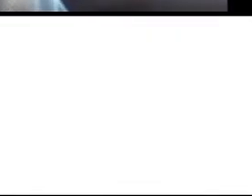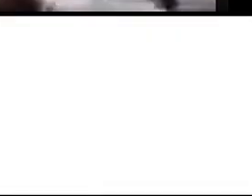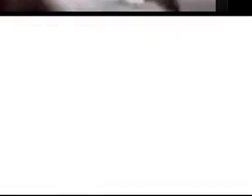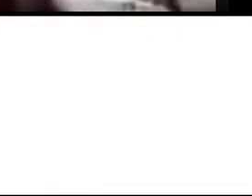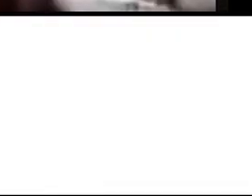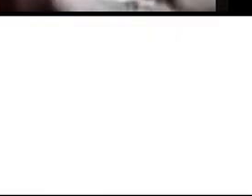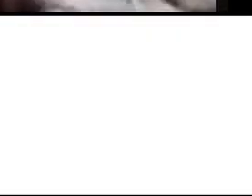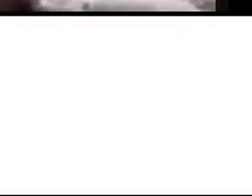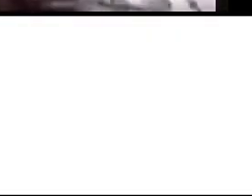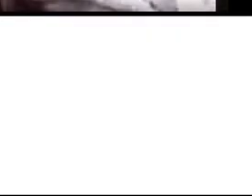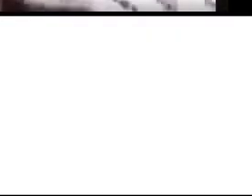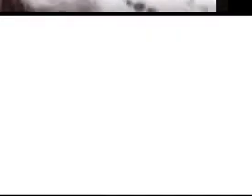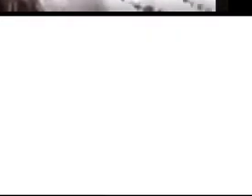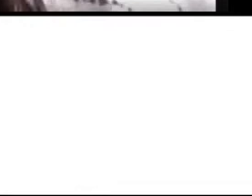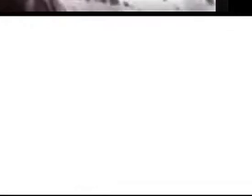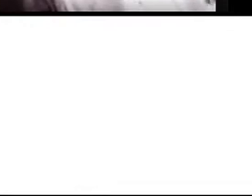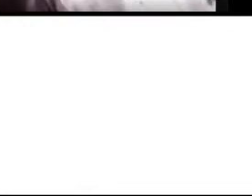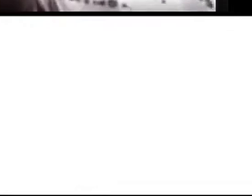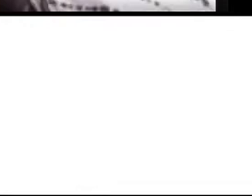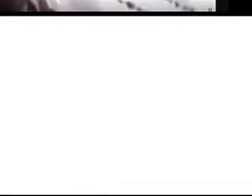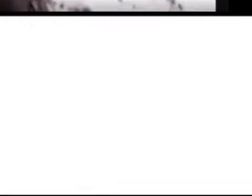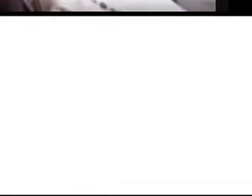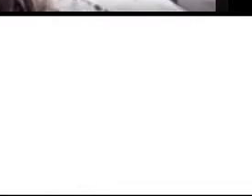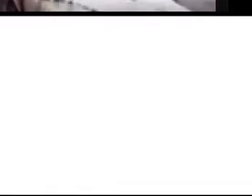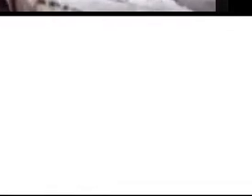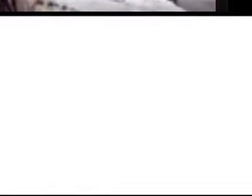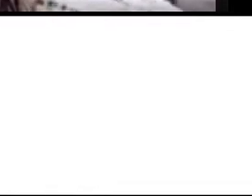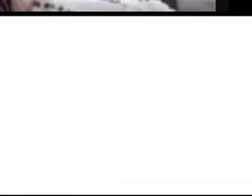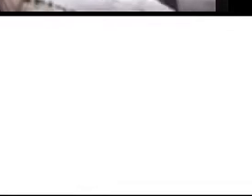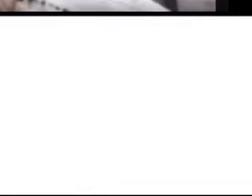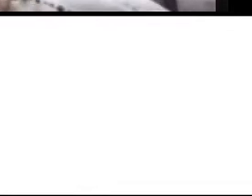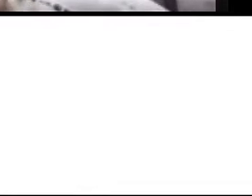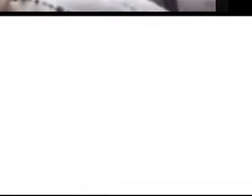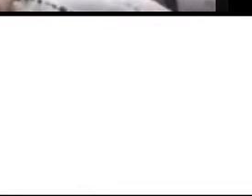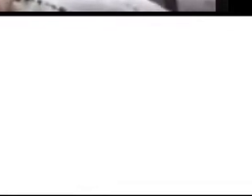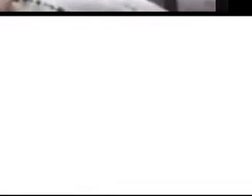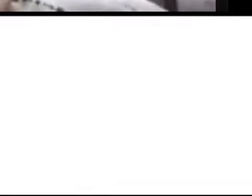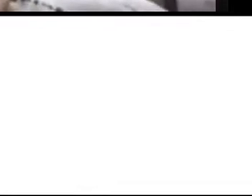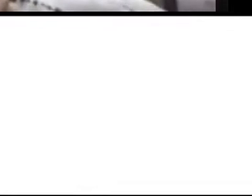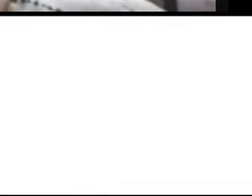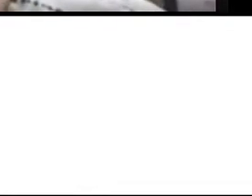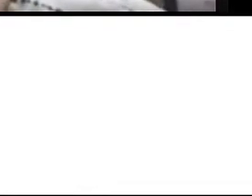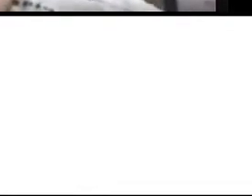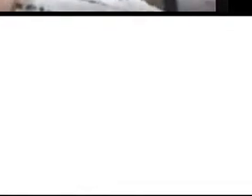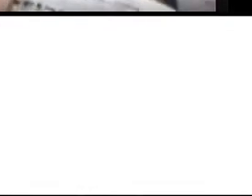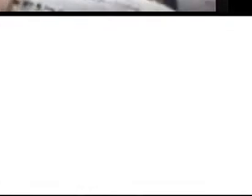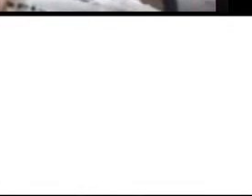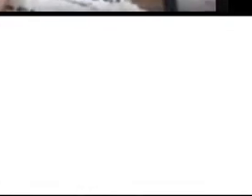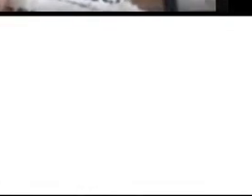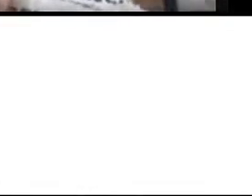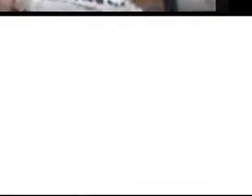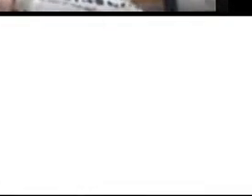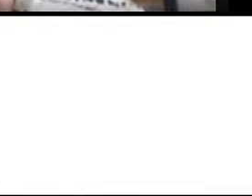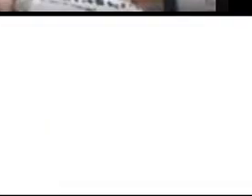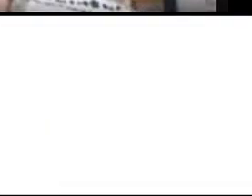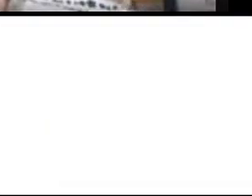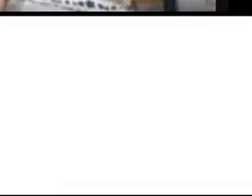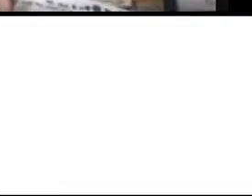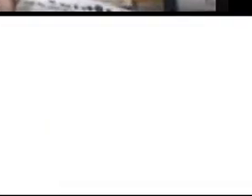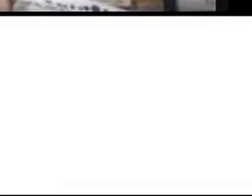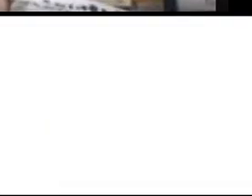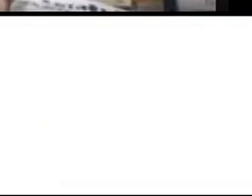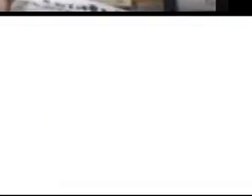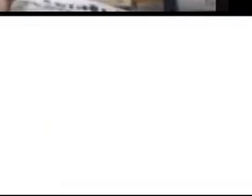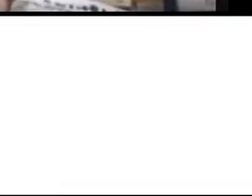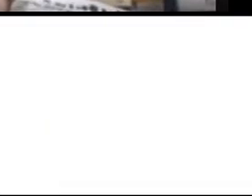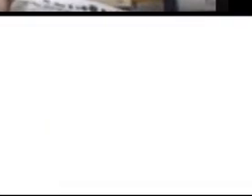Bom dia a todas e todos. Nós estamos vivendo um momento que era inimaginável quando nós começamos no ano